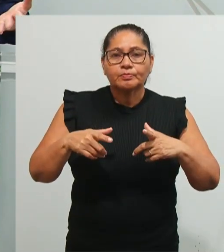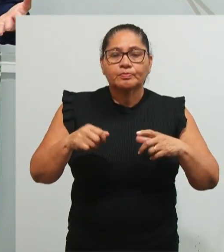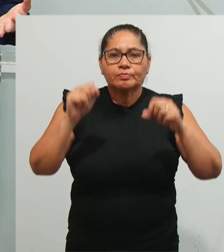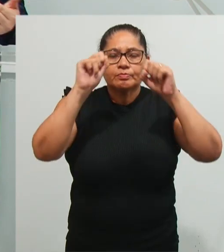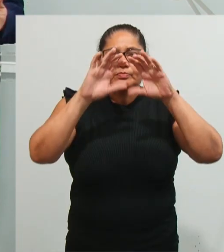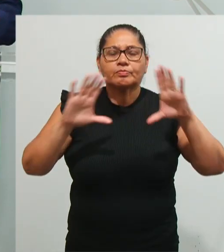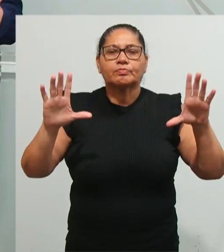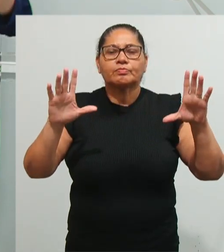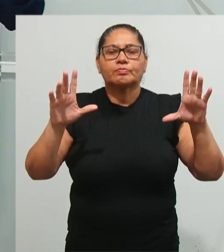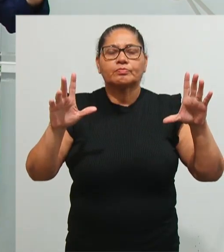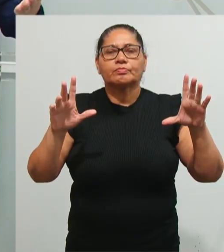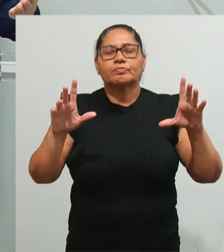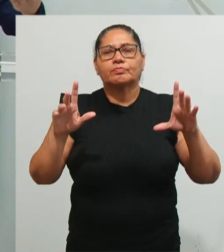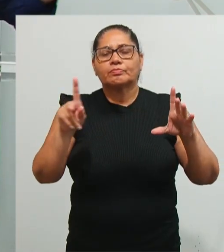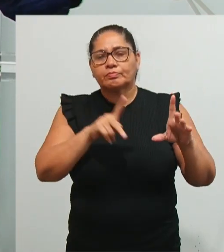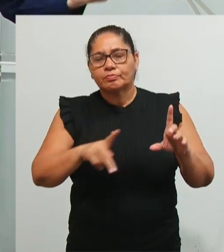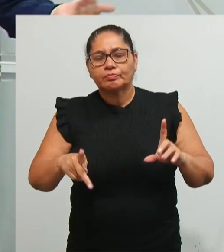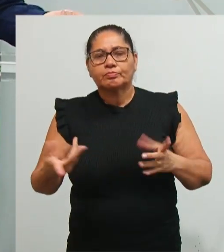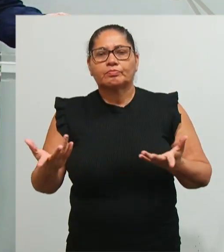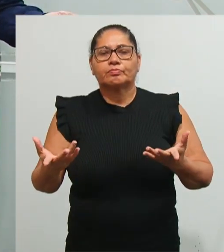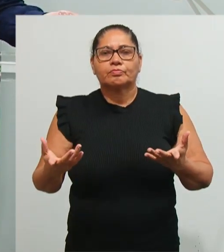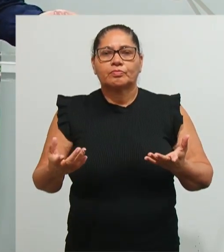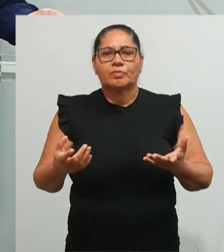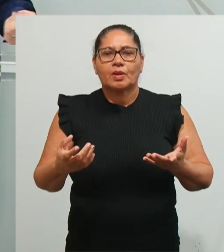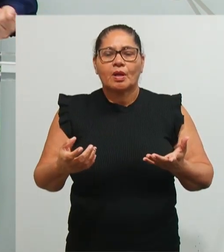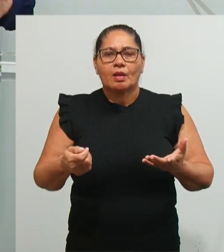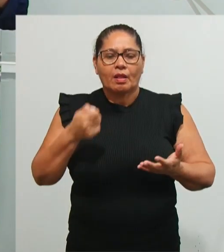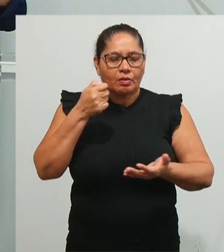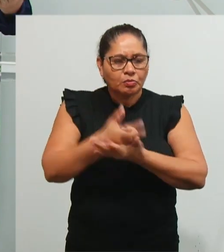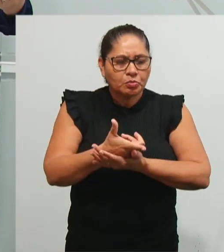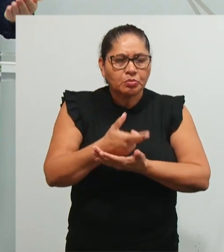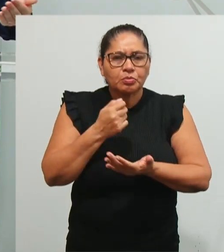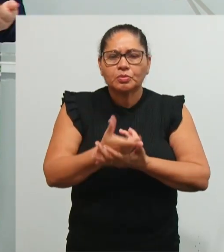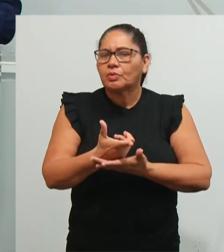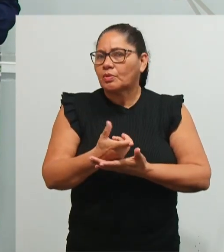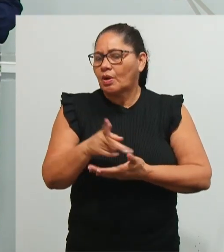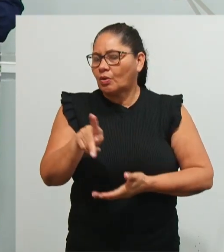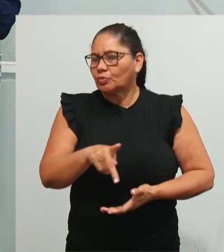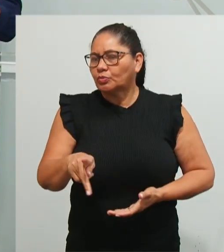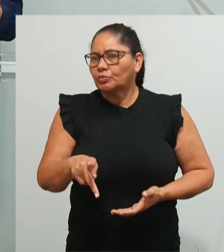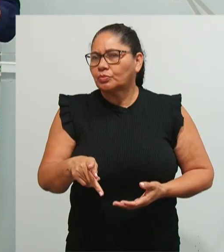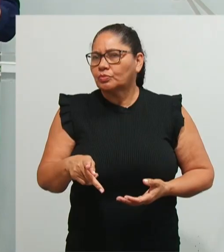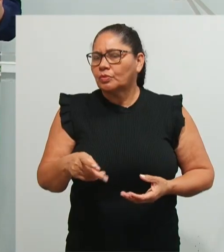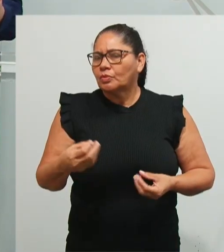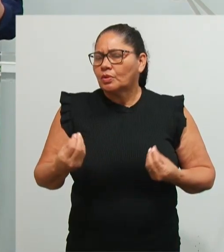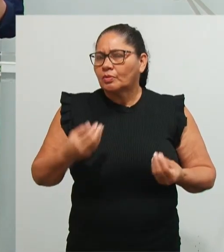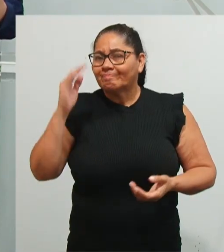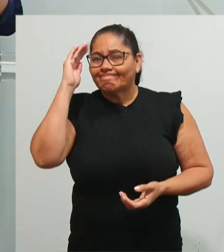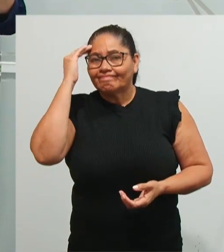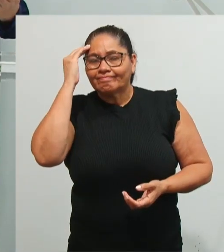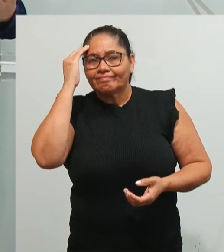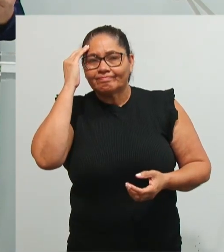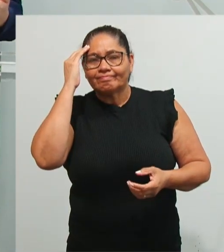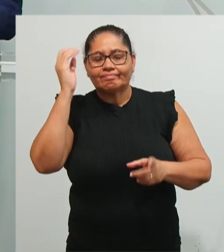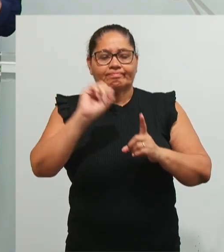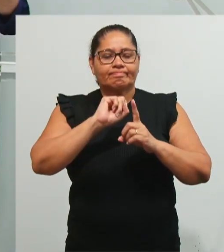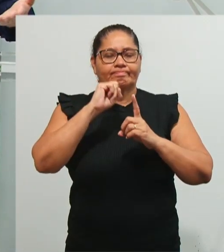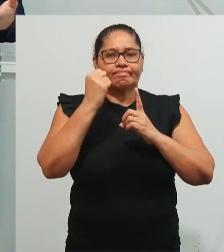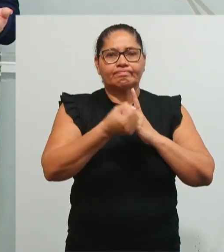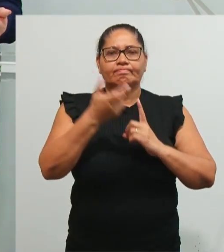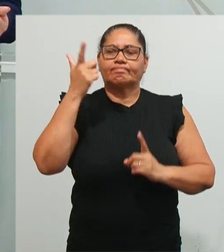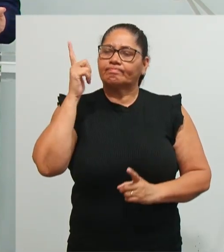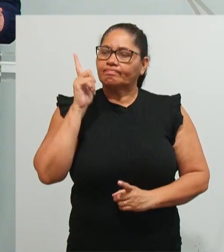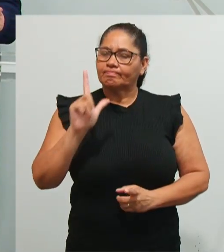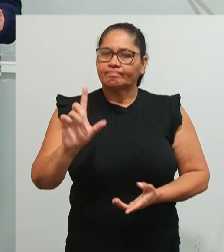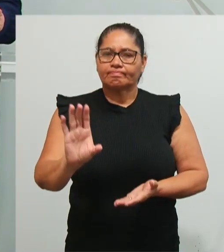transparência aos atos públicos, dar transparência aos gastos públicos e compreender melhor quais são os resultados que a sociedade está alcançando a partir